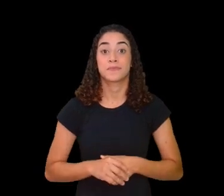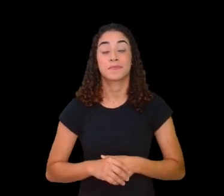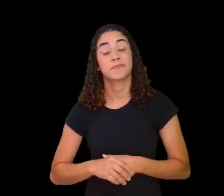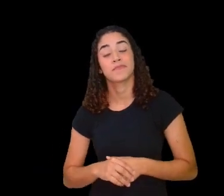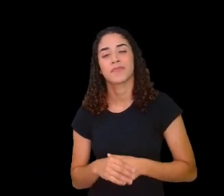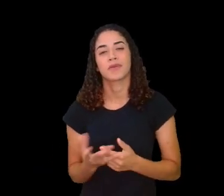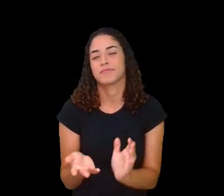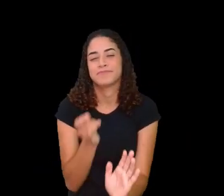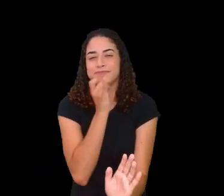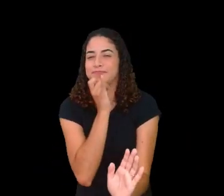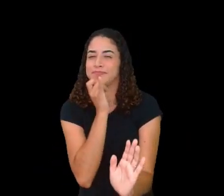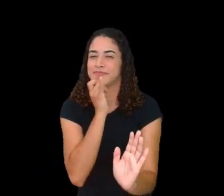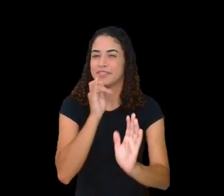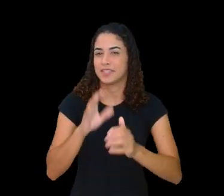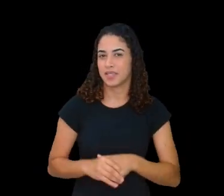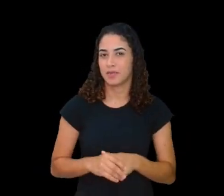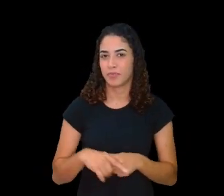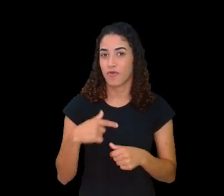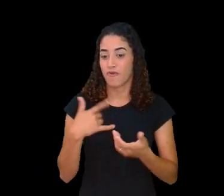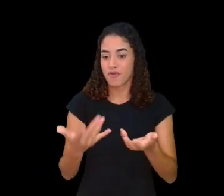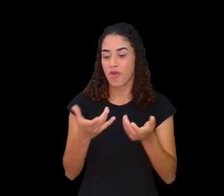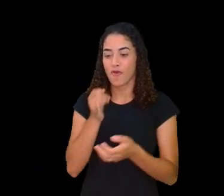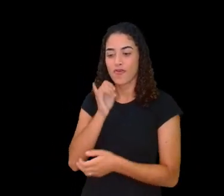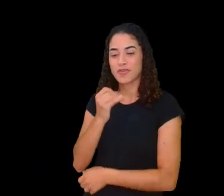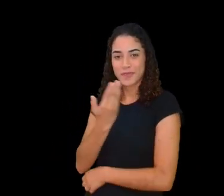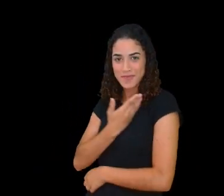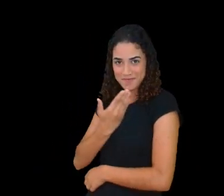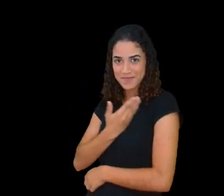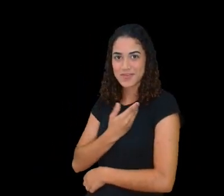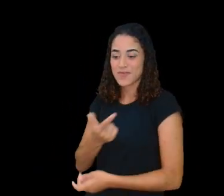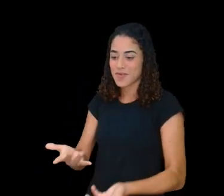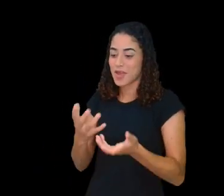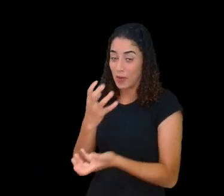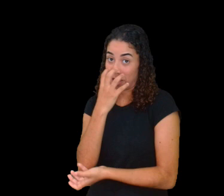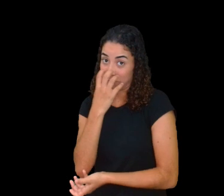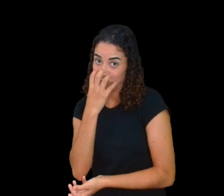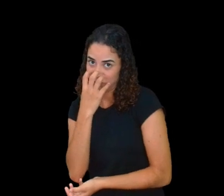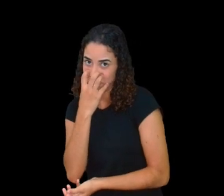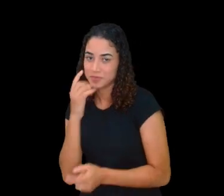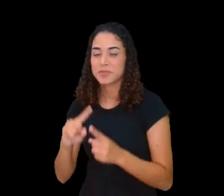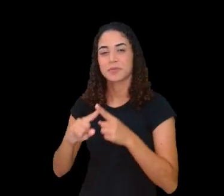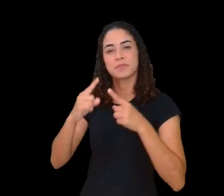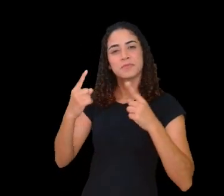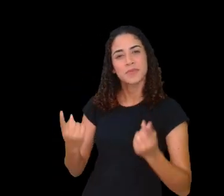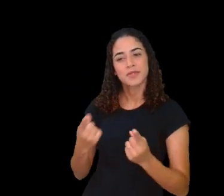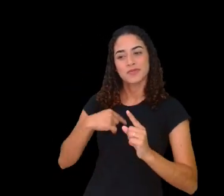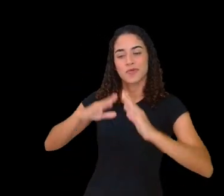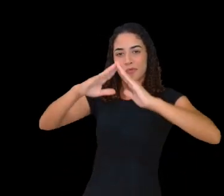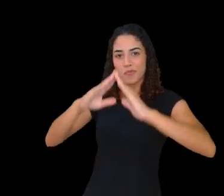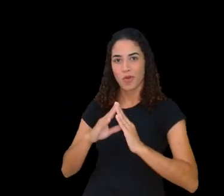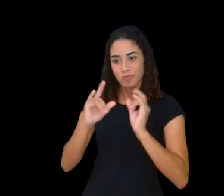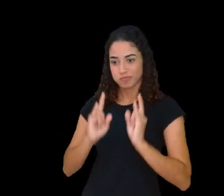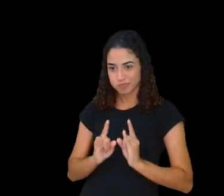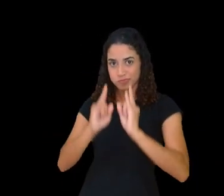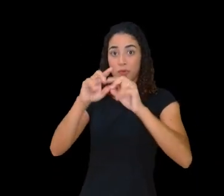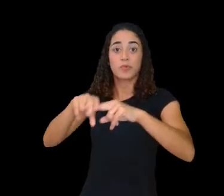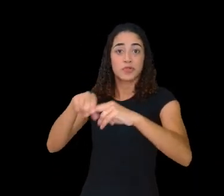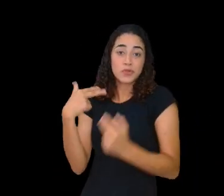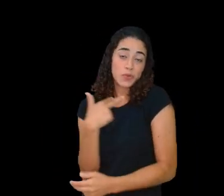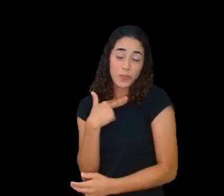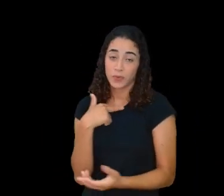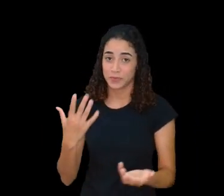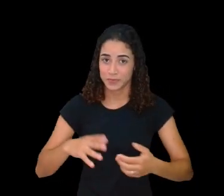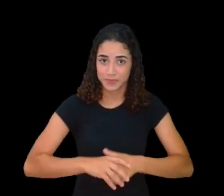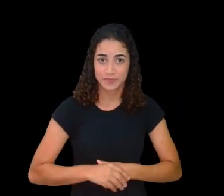Vamos fingir, por exemplo, que eu quero contar para um amigo que eu quero muito um cachorrinho, mas eu moro em um apartamento, por isso eu não posso ter